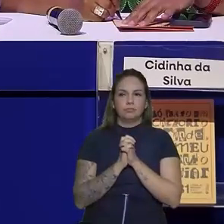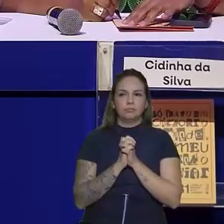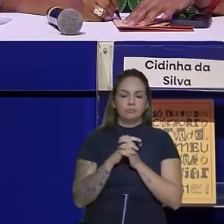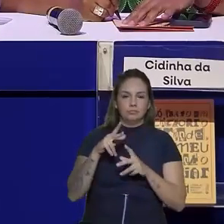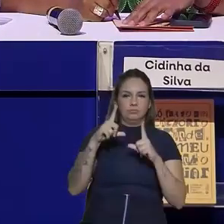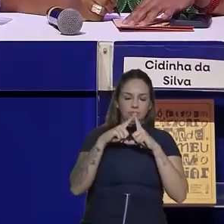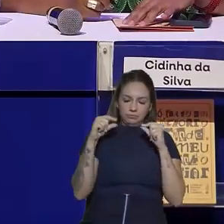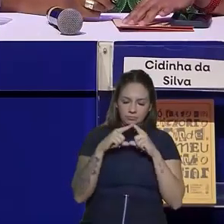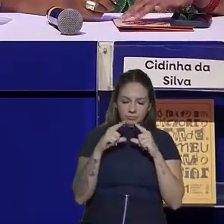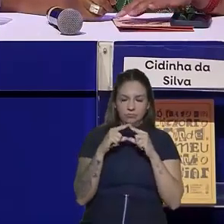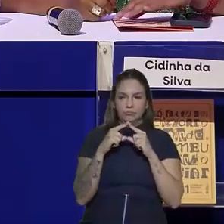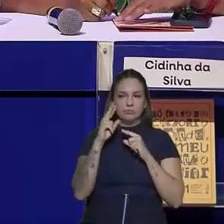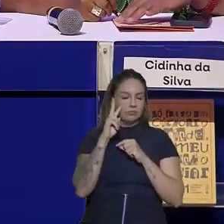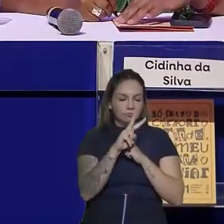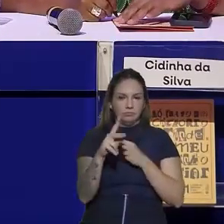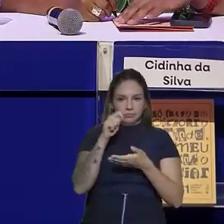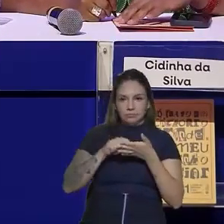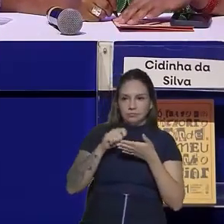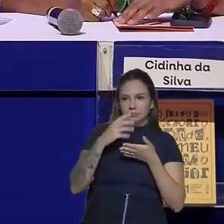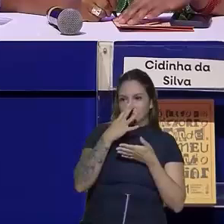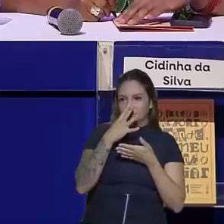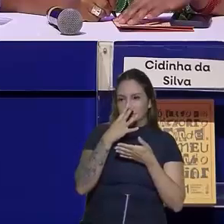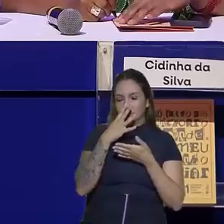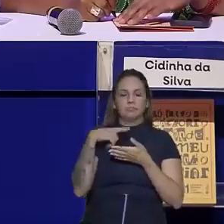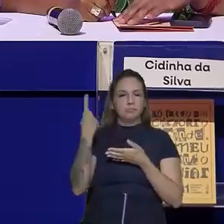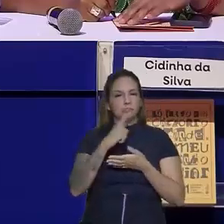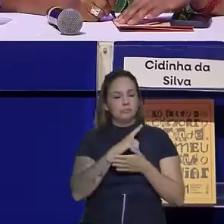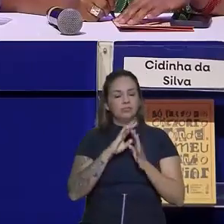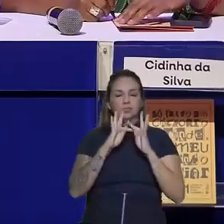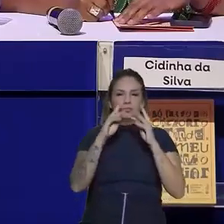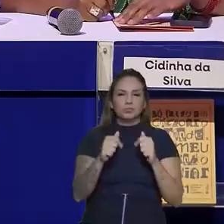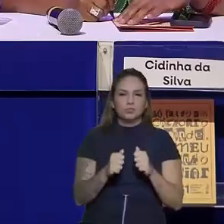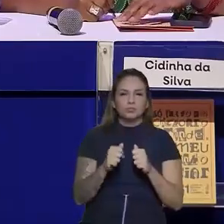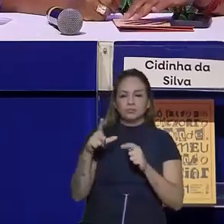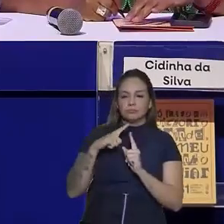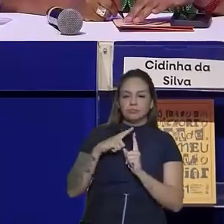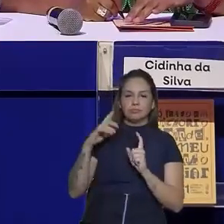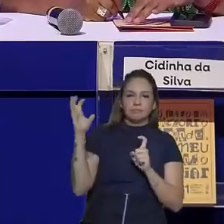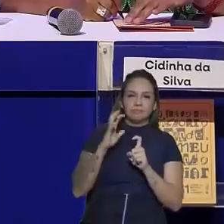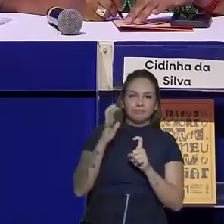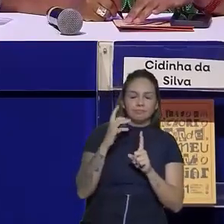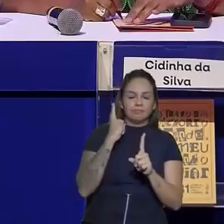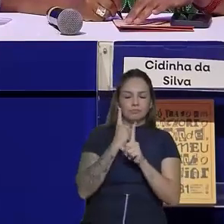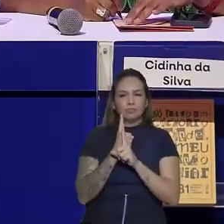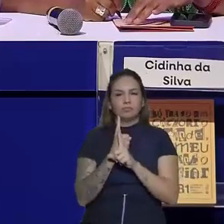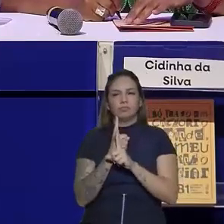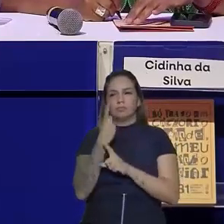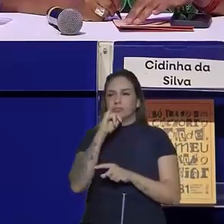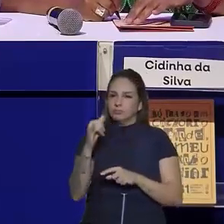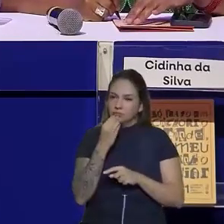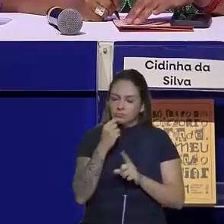em Brasília, de observar uma escritora que eu admirava, de depois ter todas essas confluências de encontros, depois de